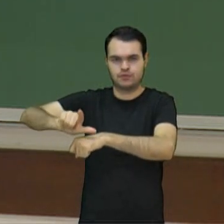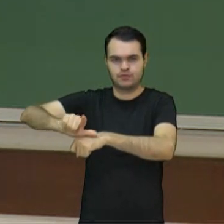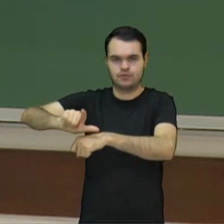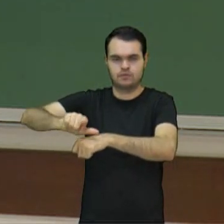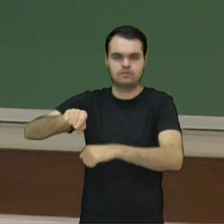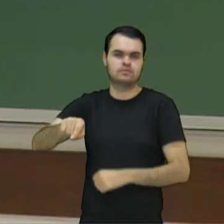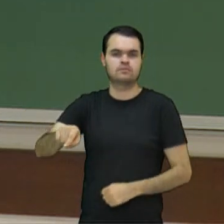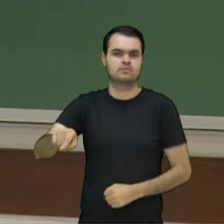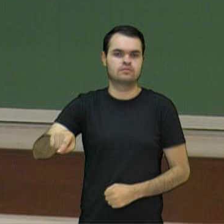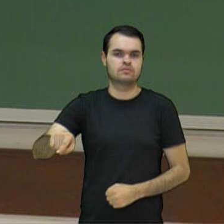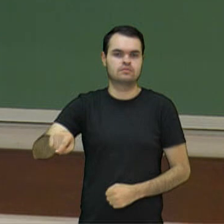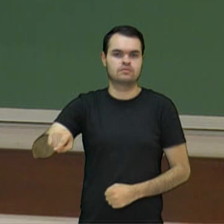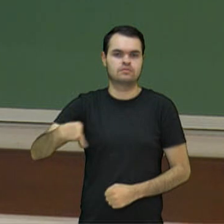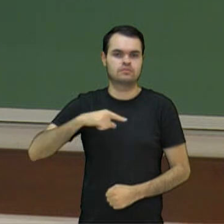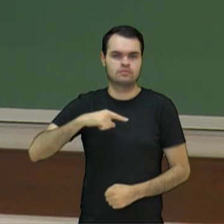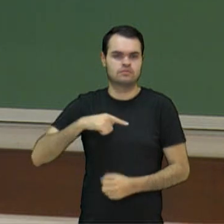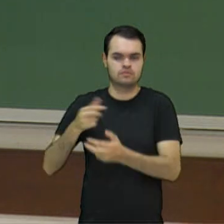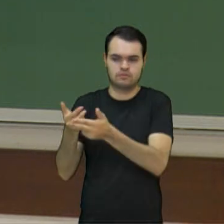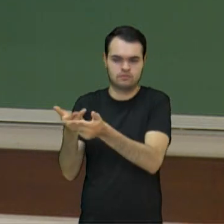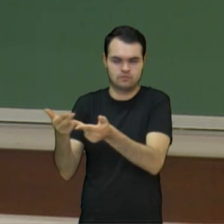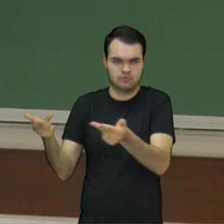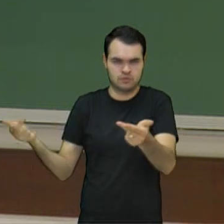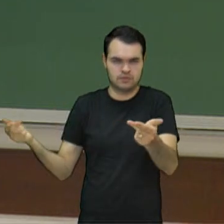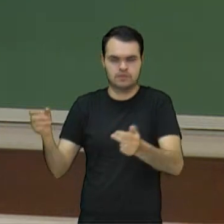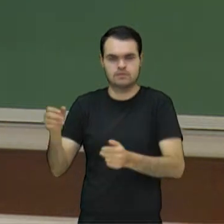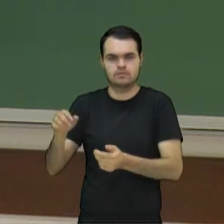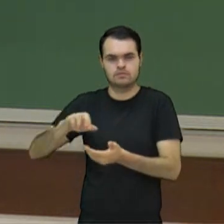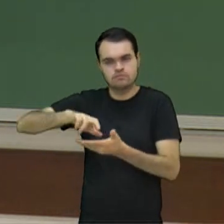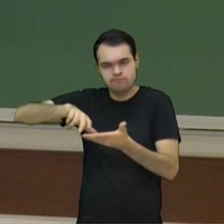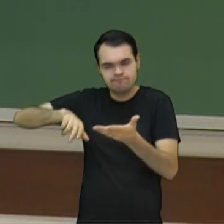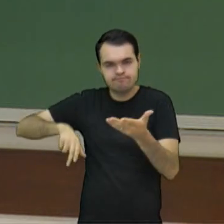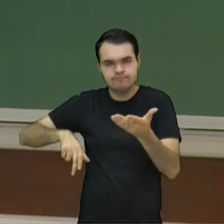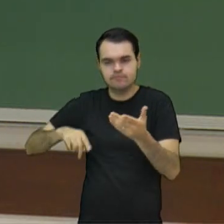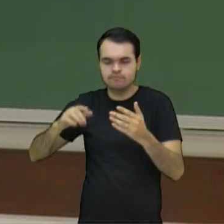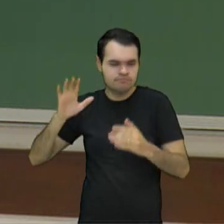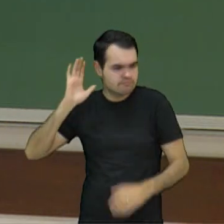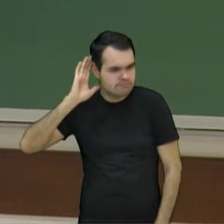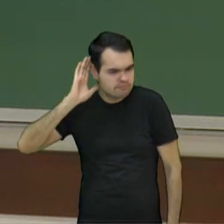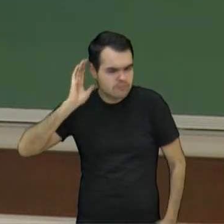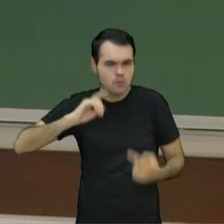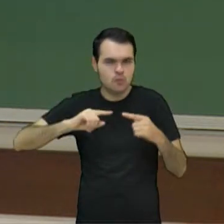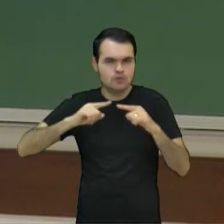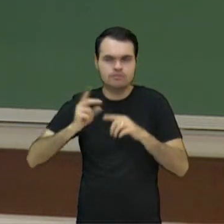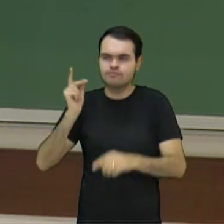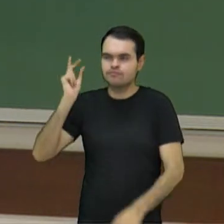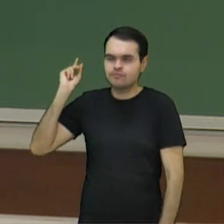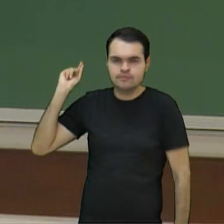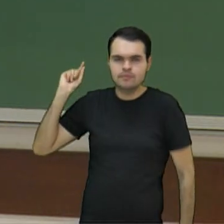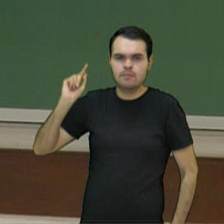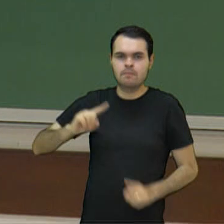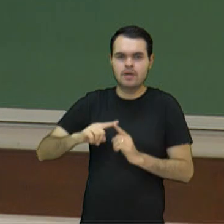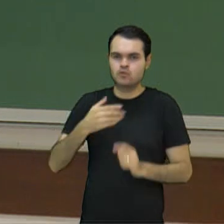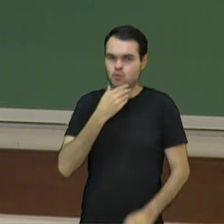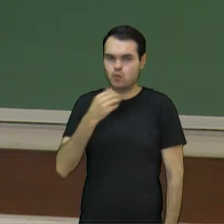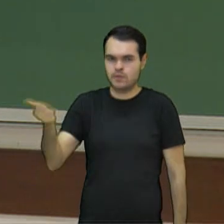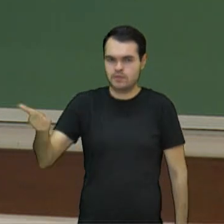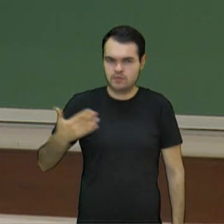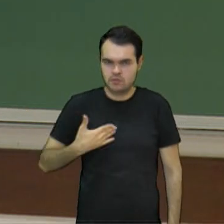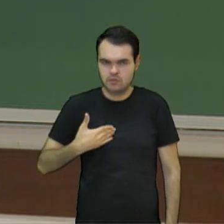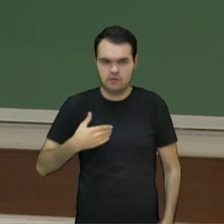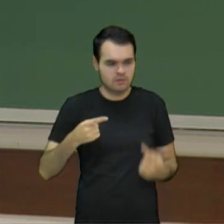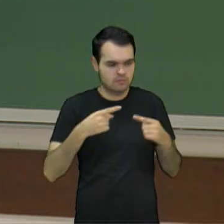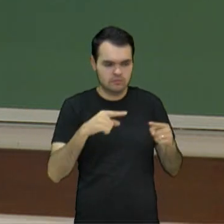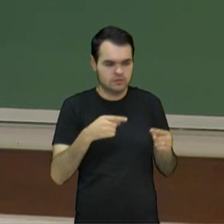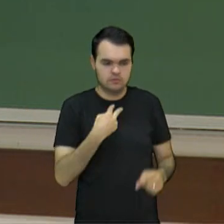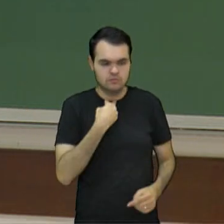de motivos sacros, onde eu ouvi a música que eu vi anos atrás. Mas o homem me disse que a música